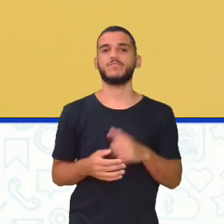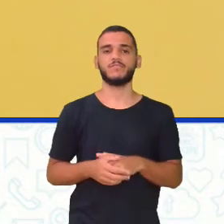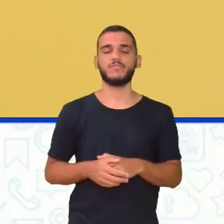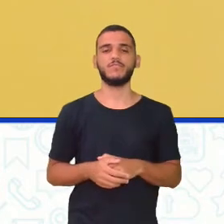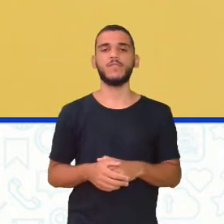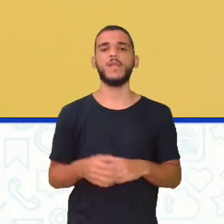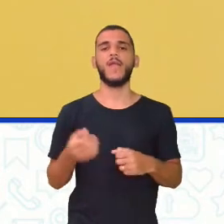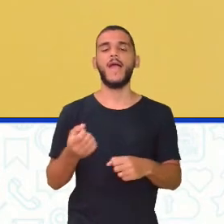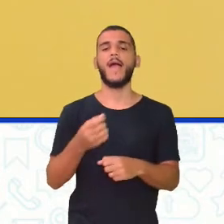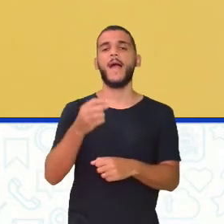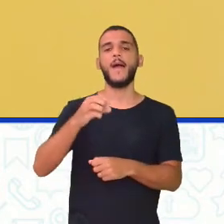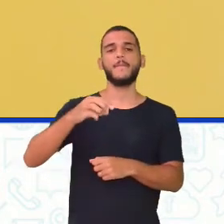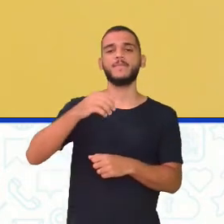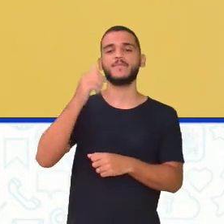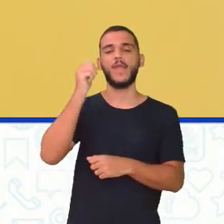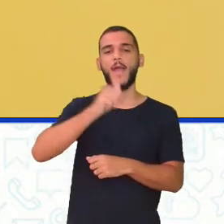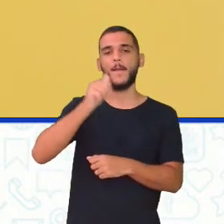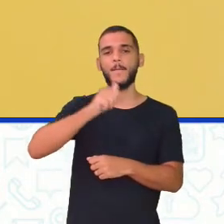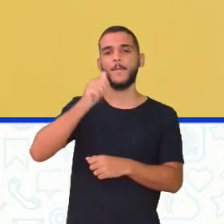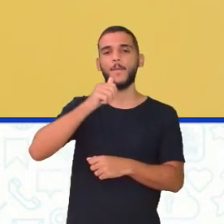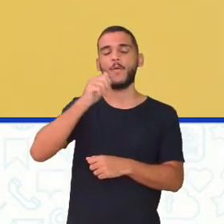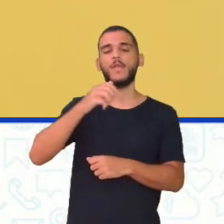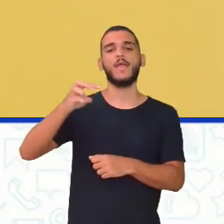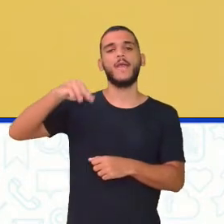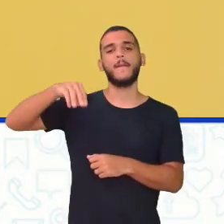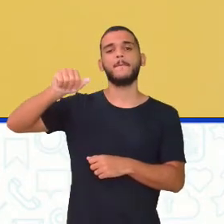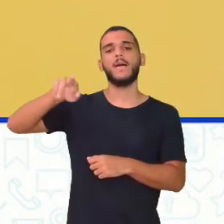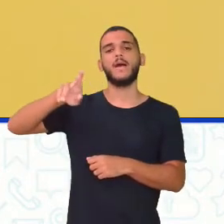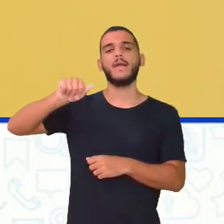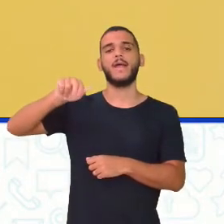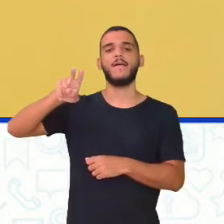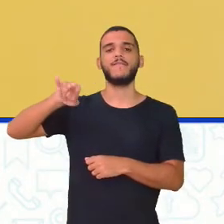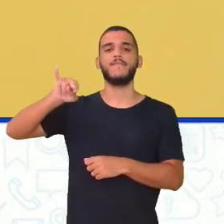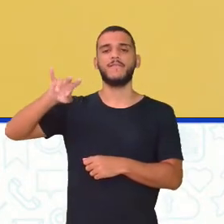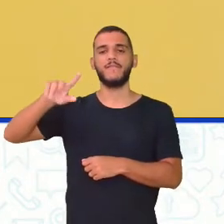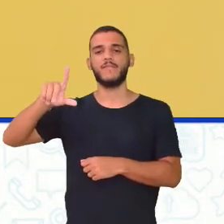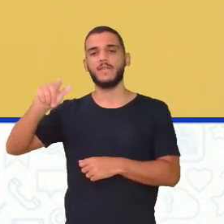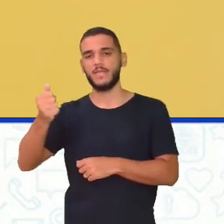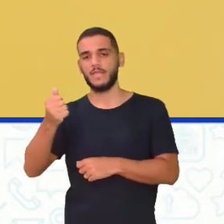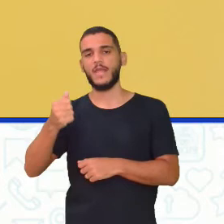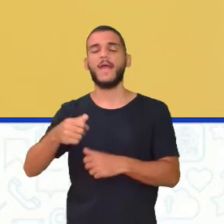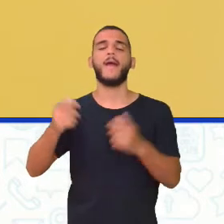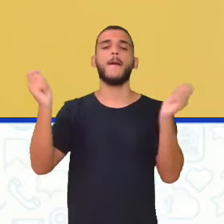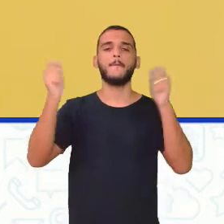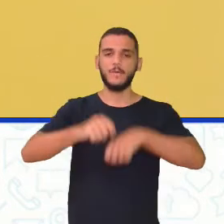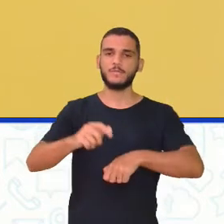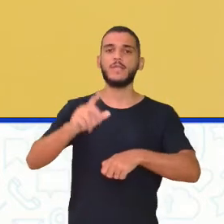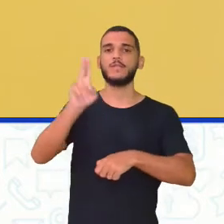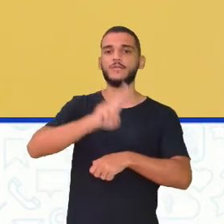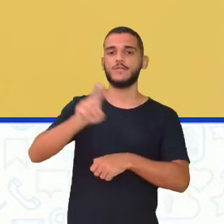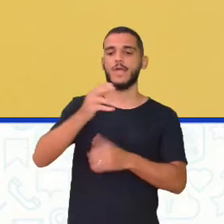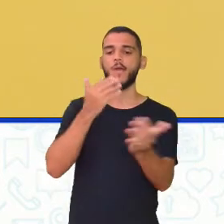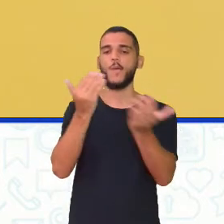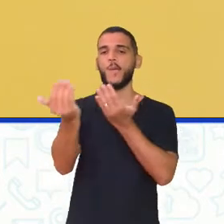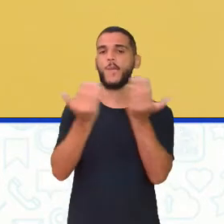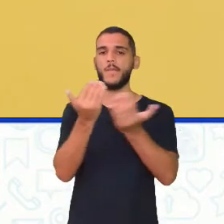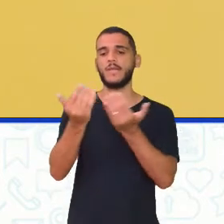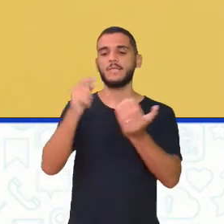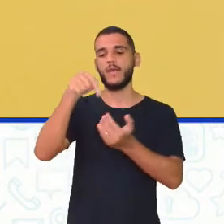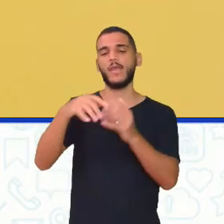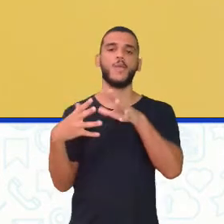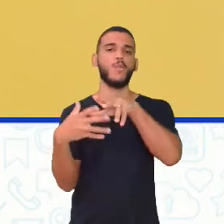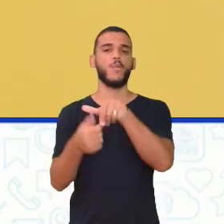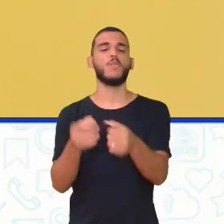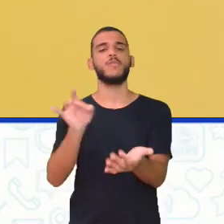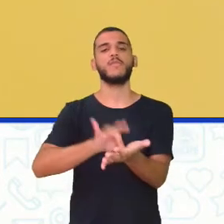exemplo para falar sobre o empoderamento feminino no mundo real. Inclusive, muita gente já fez isso, né, para fazer os textos de